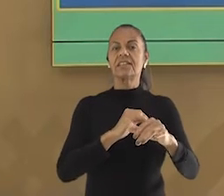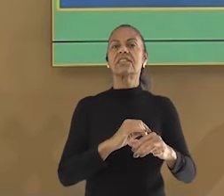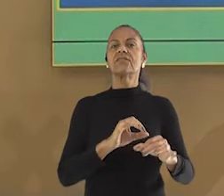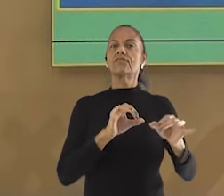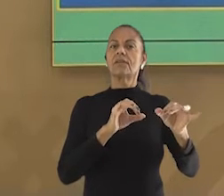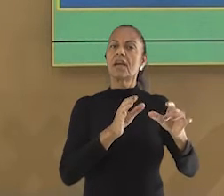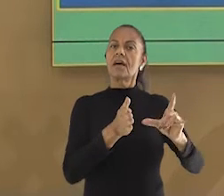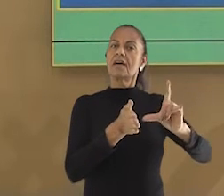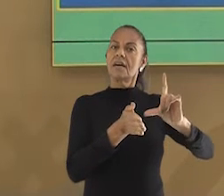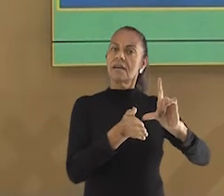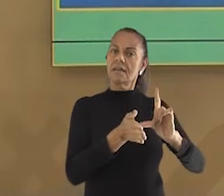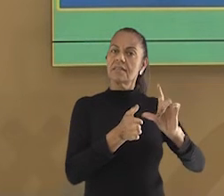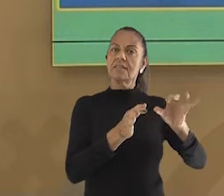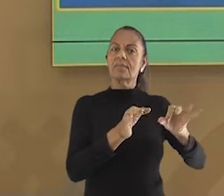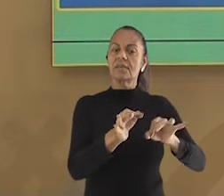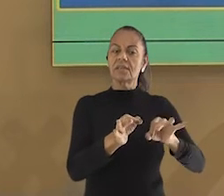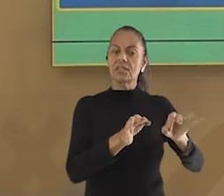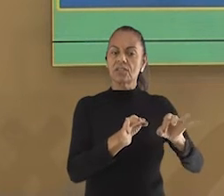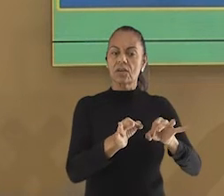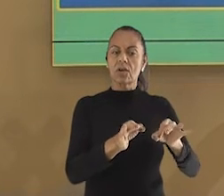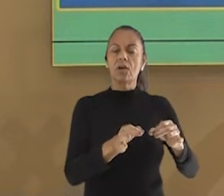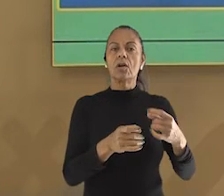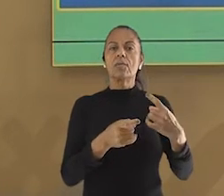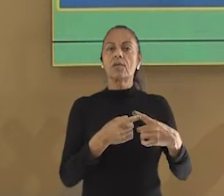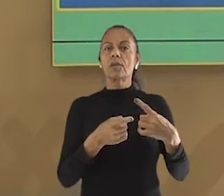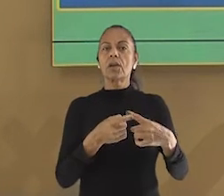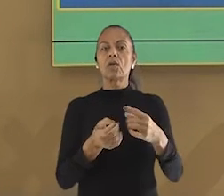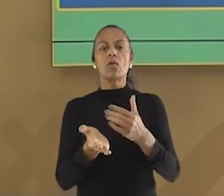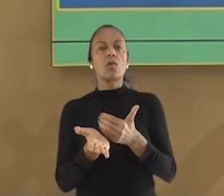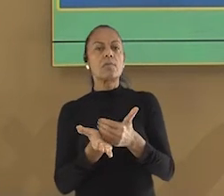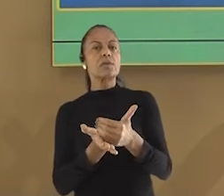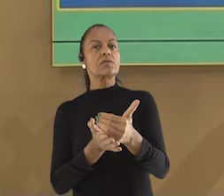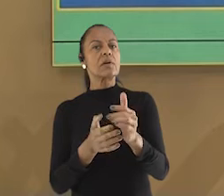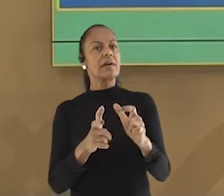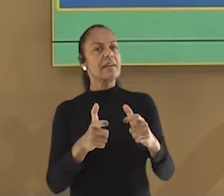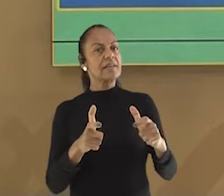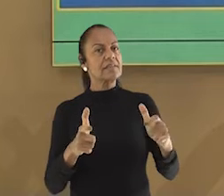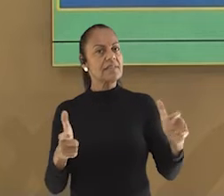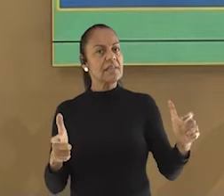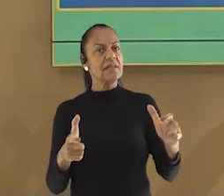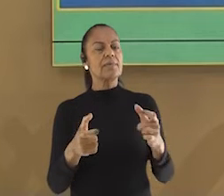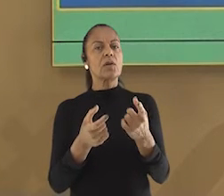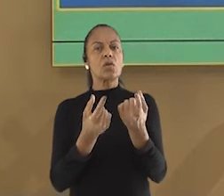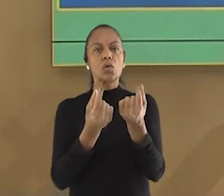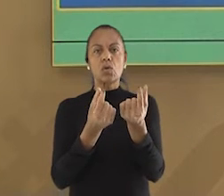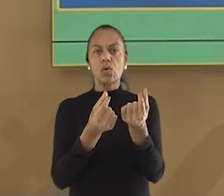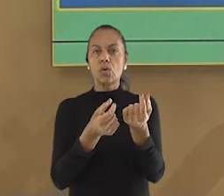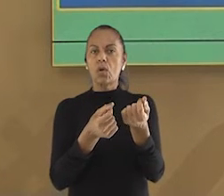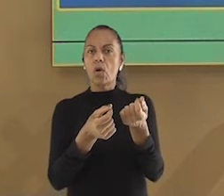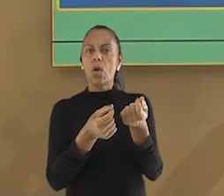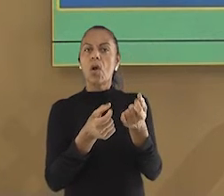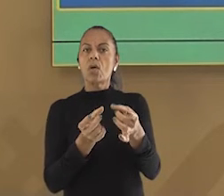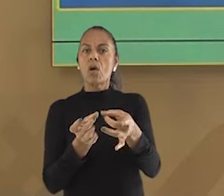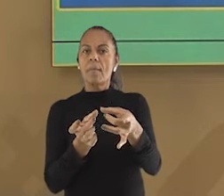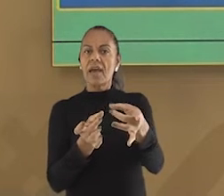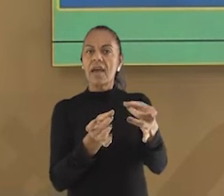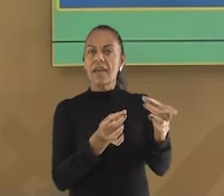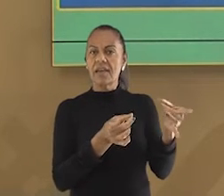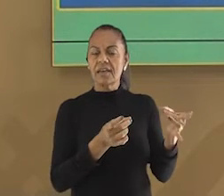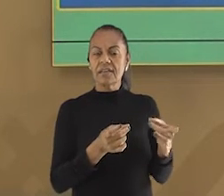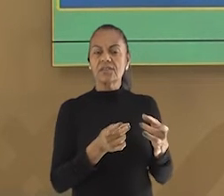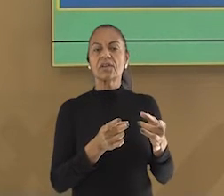a cidade de Recife, uma cidade que começou a crescer por conta do comércio externo. A cidade atraía